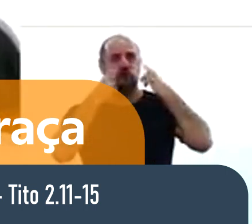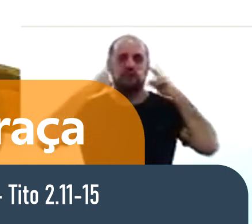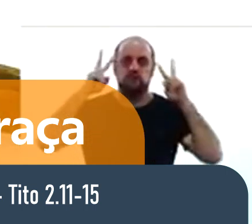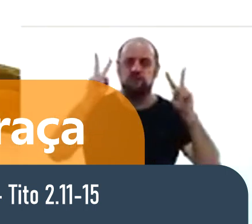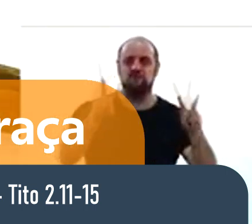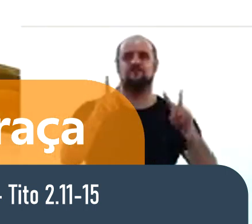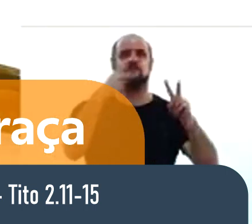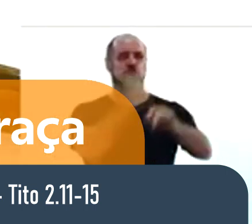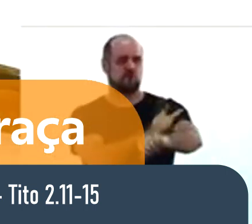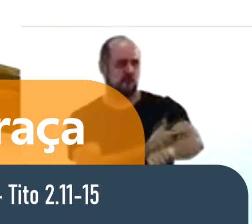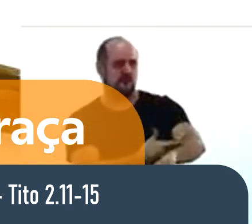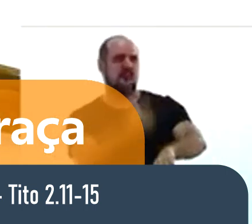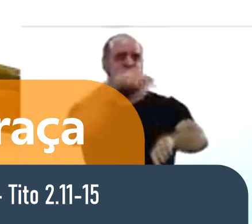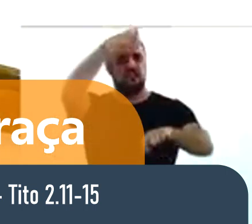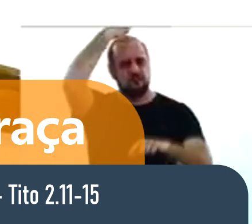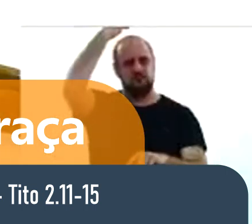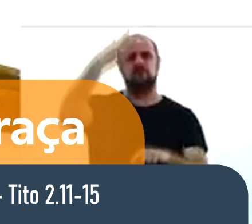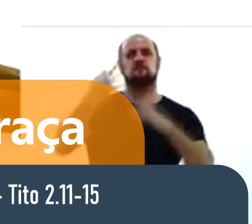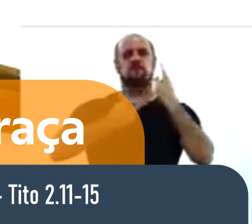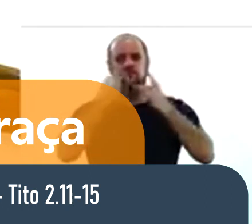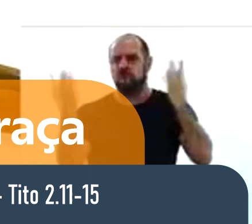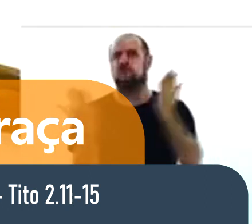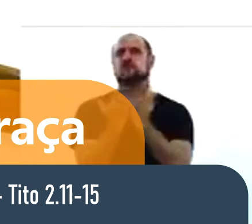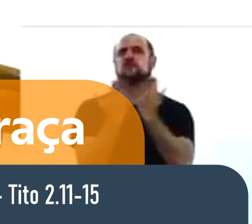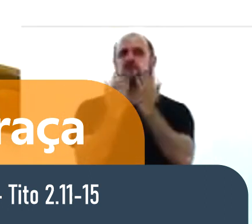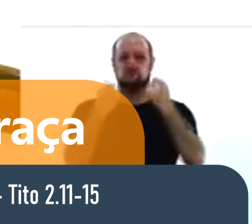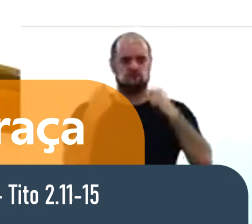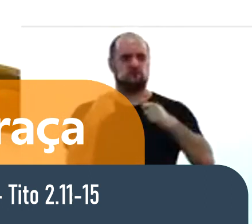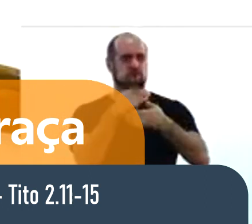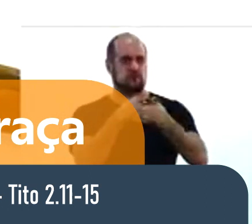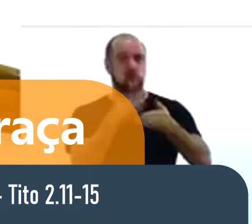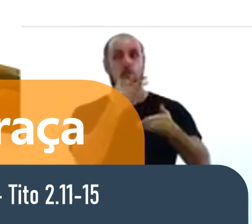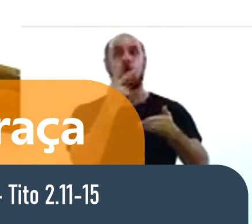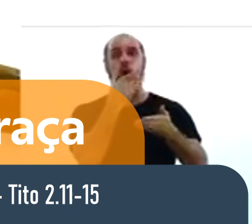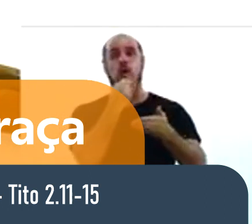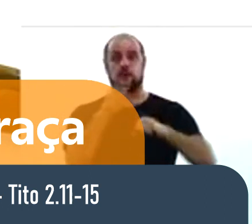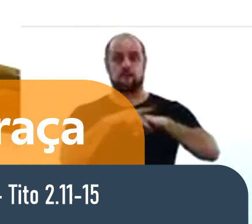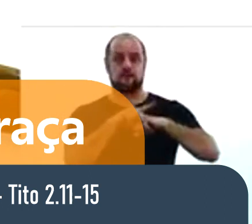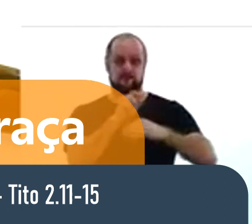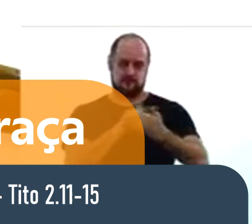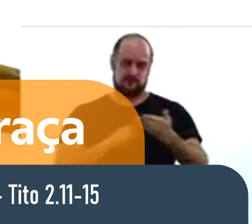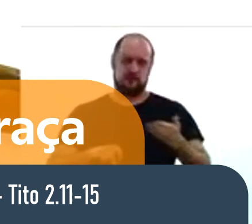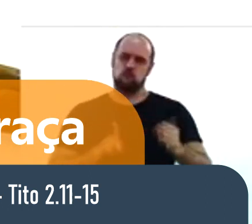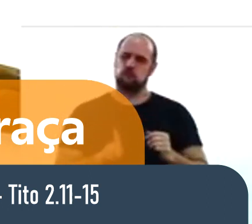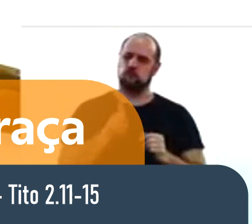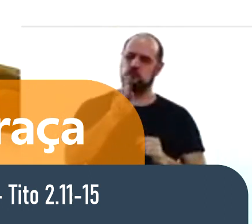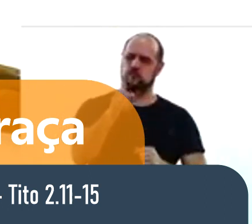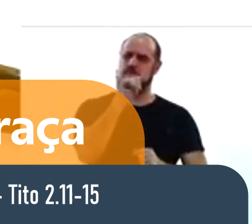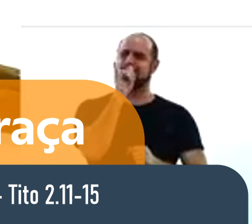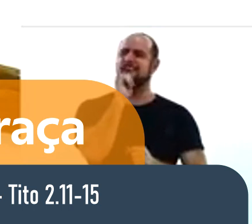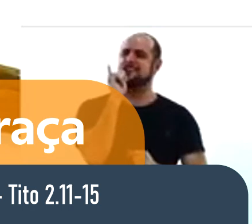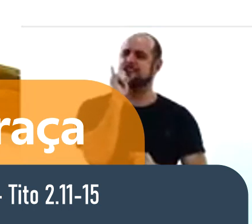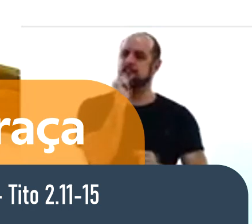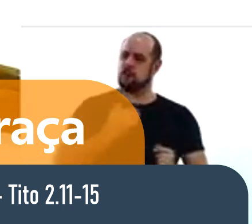da educação espiritual no crente, escreveu: mantendo o exemplar procedimento que